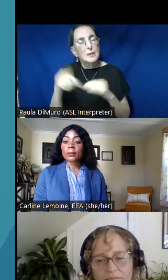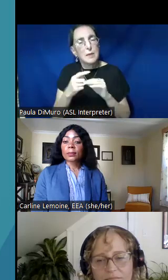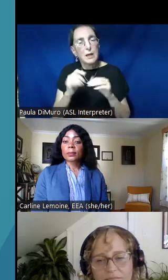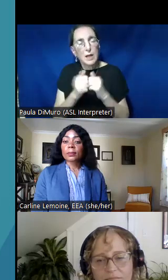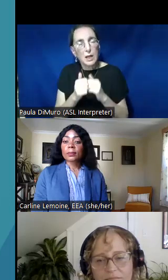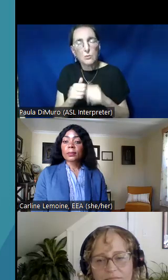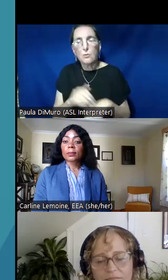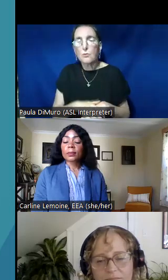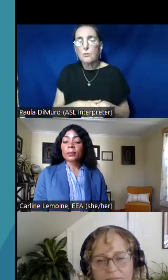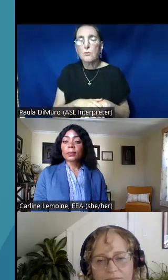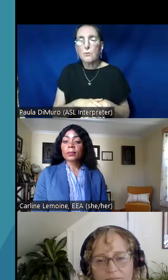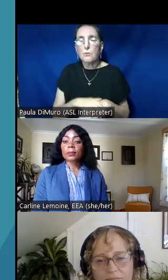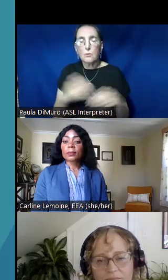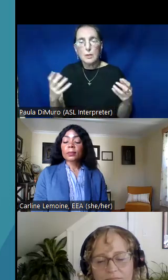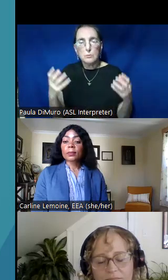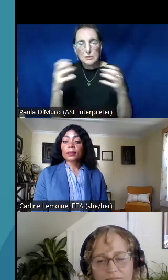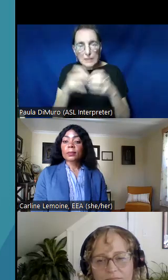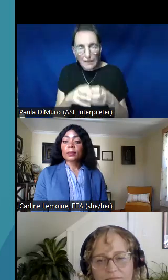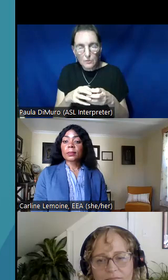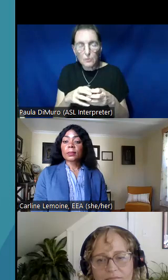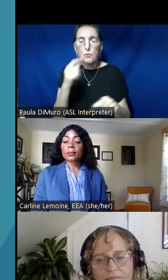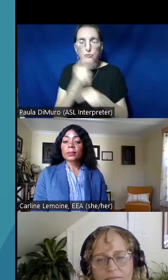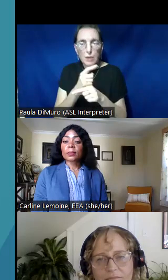e fala sobre